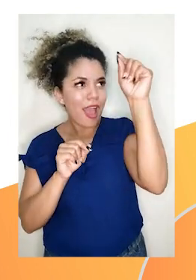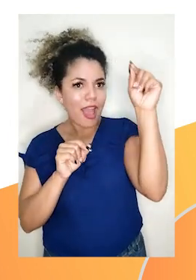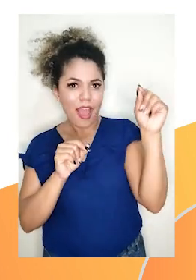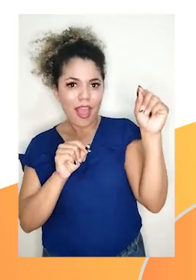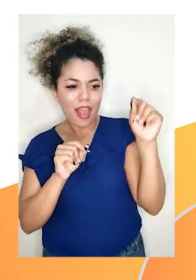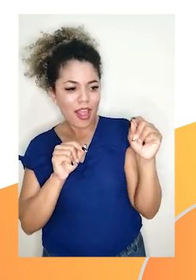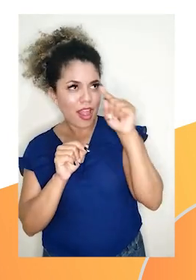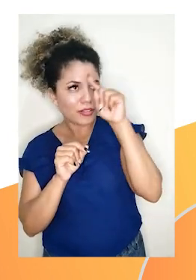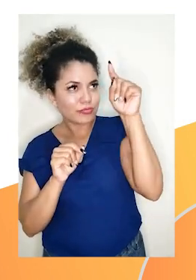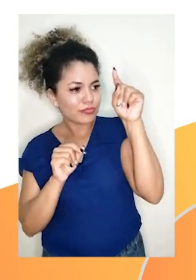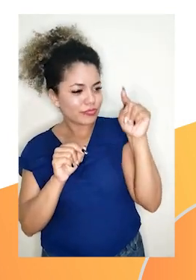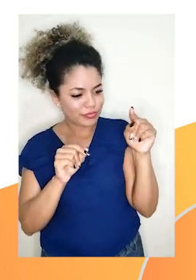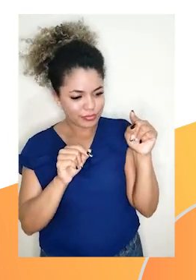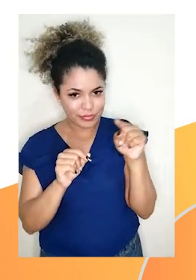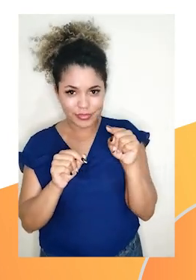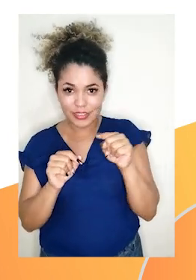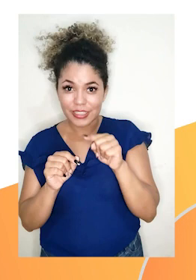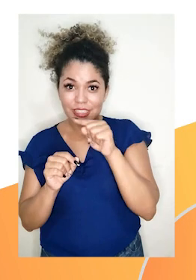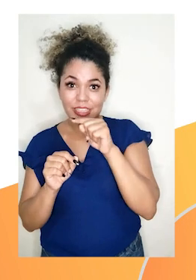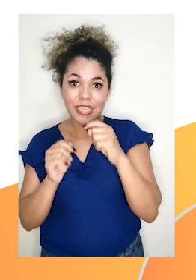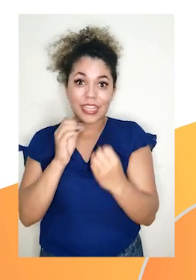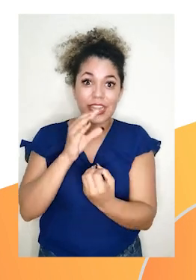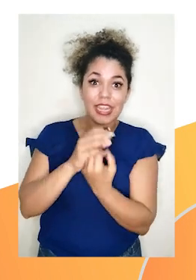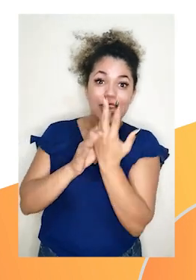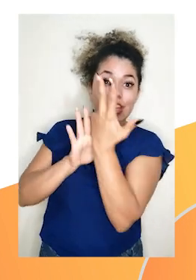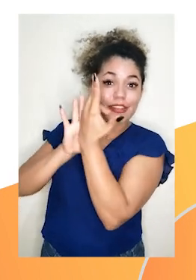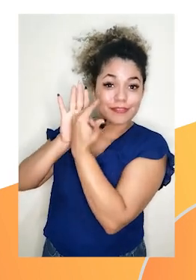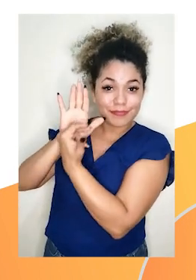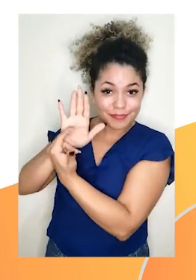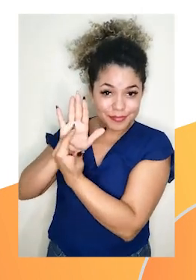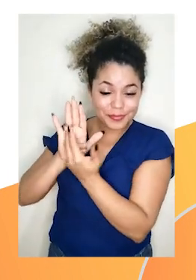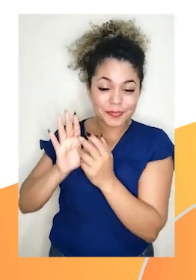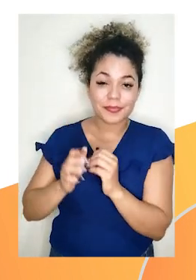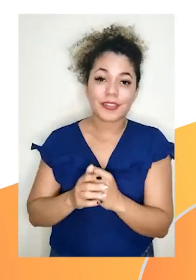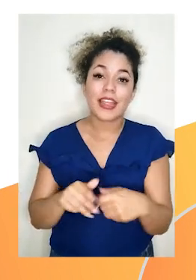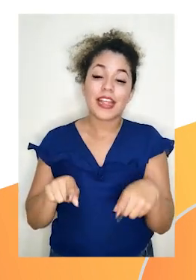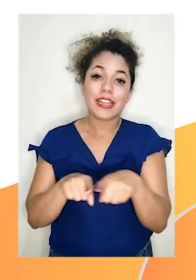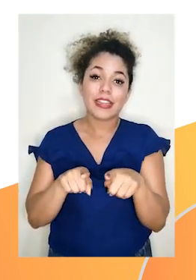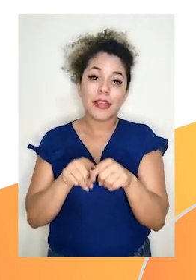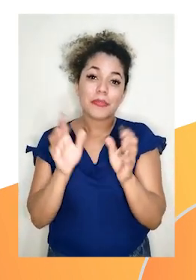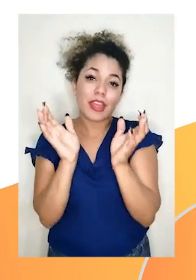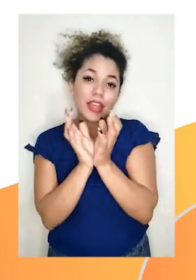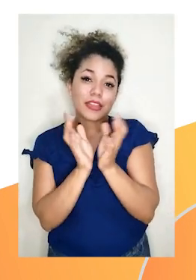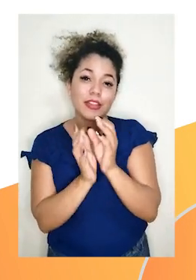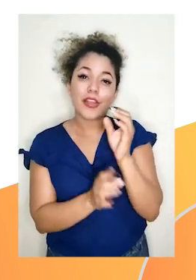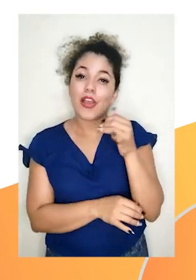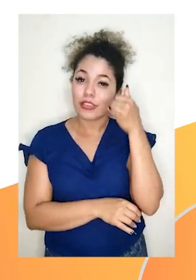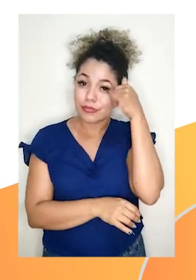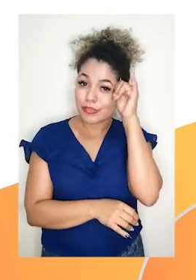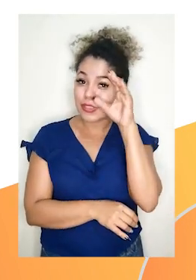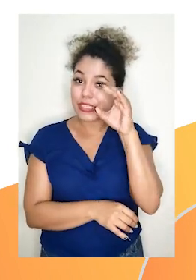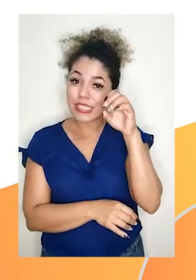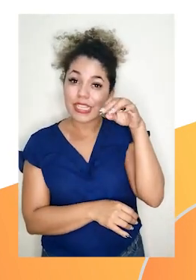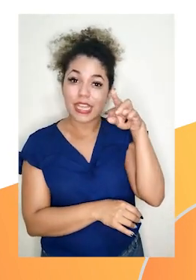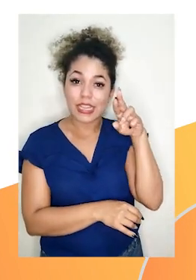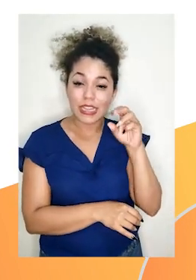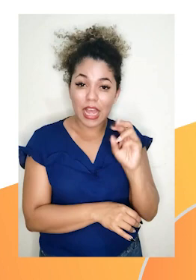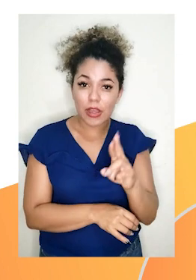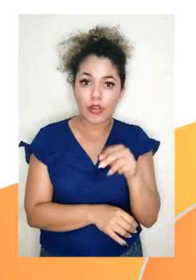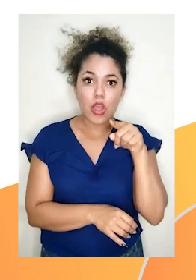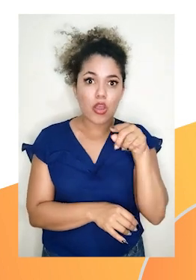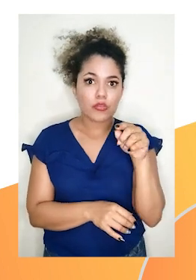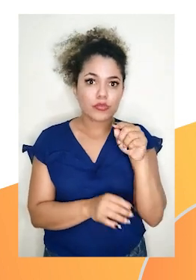esses traços que delimitam o desenho. Então nós temos a constelação de Centauro. Olha, quando você